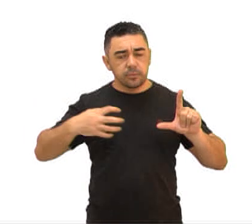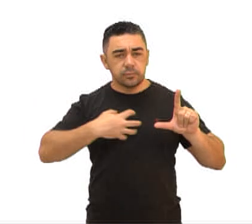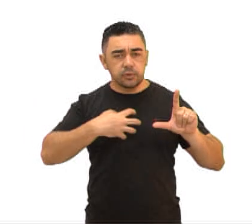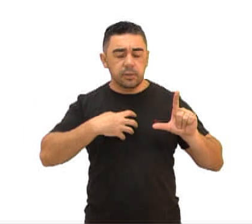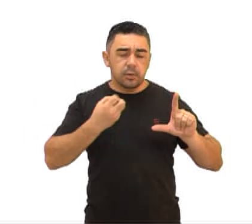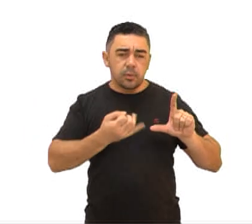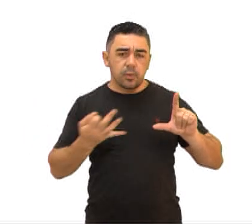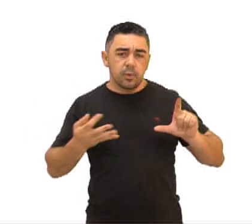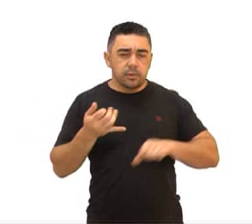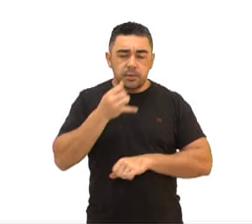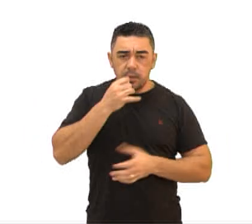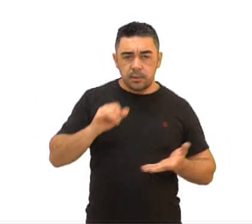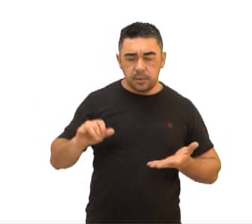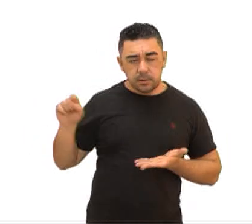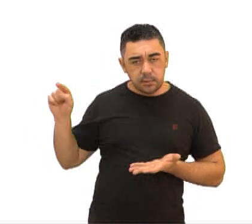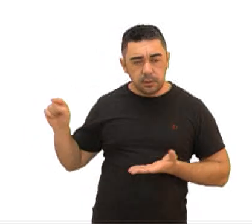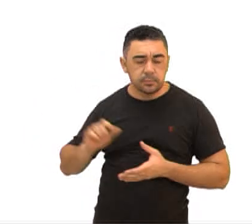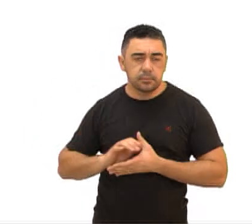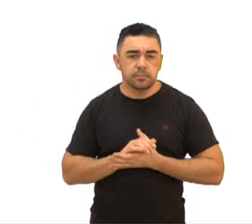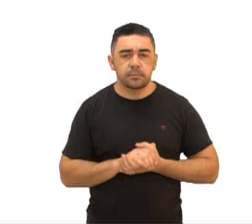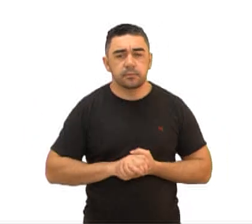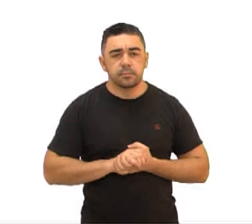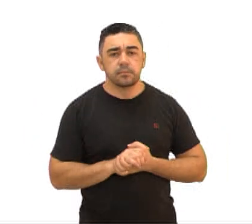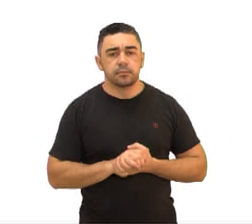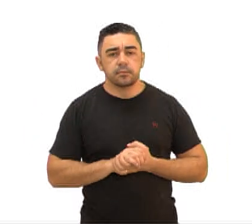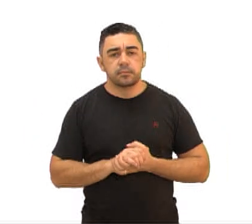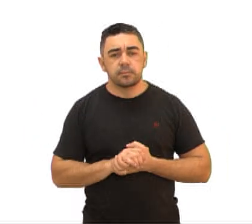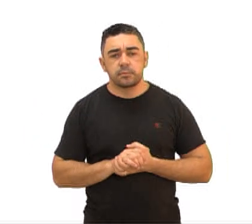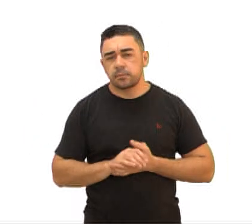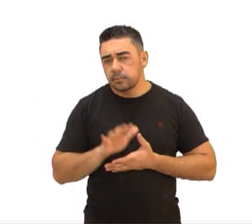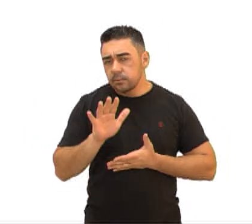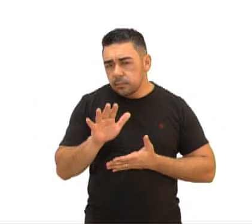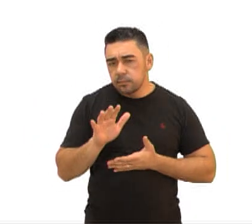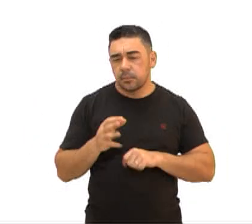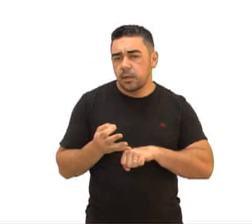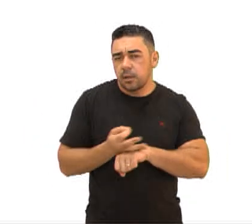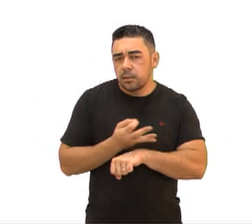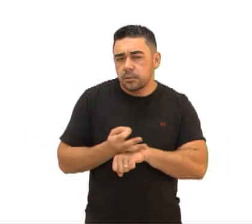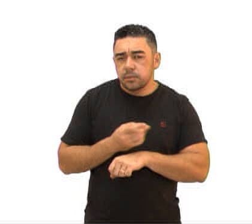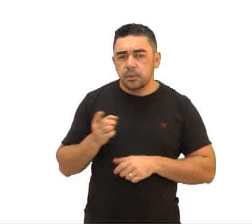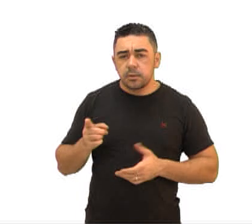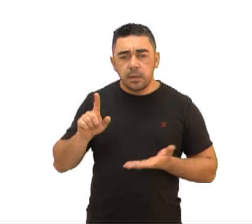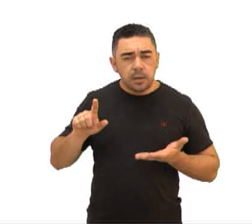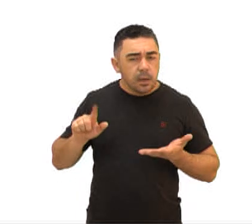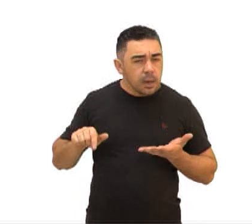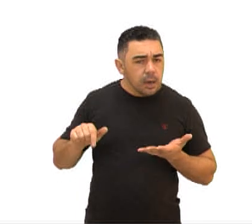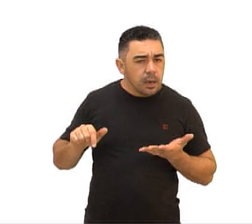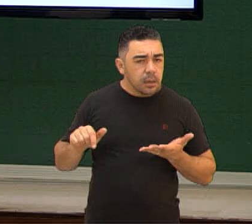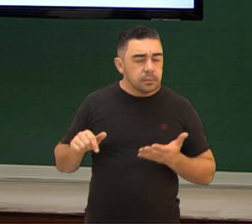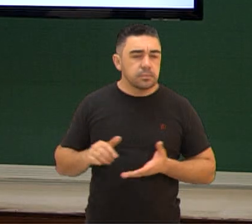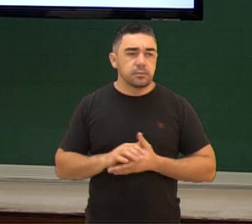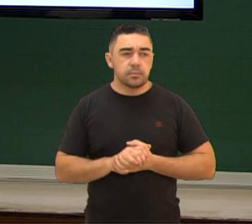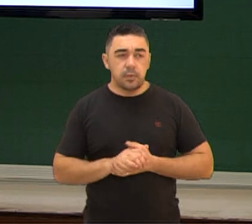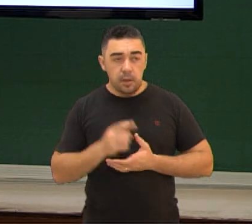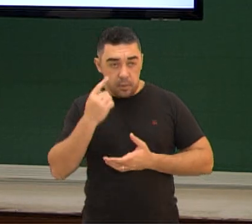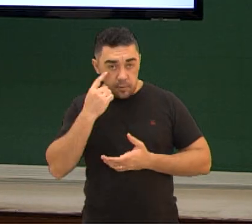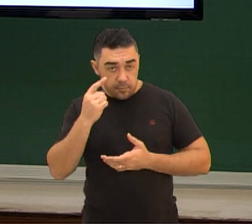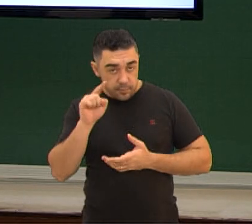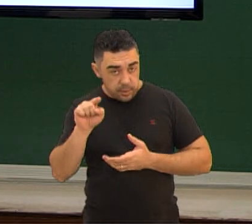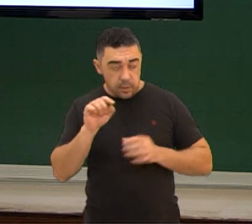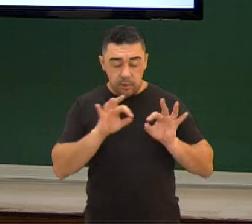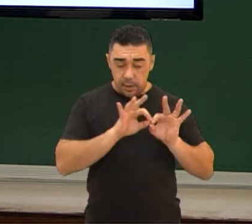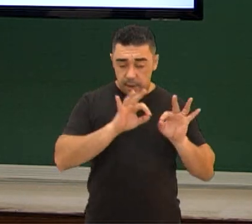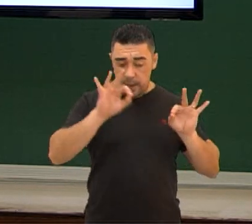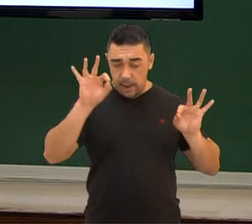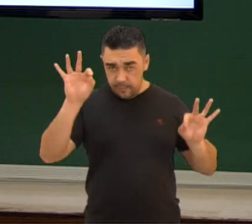à tensão elétrica a ele aplicado. Sua resistência elétrica é... Então, olha só, você tem que olhar o gráfico